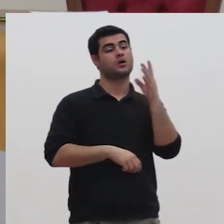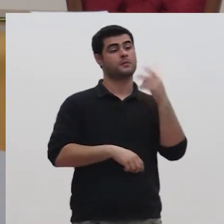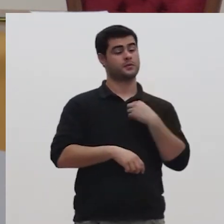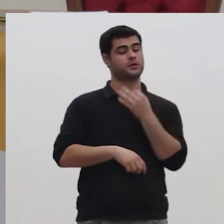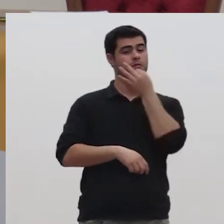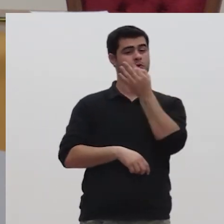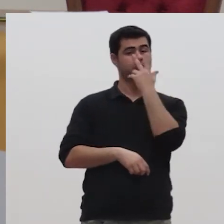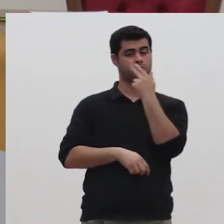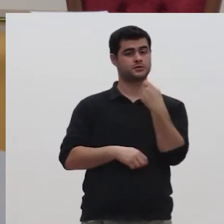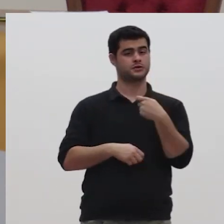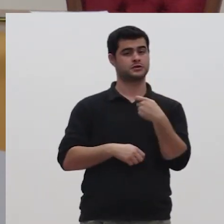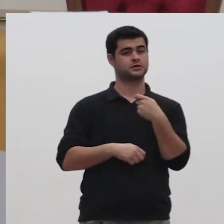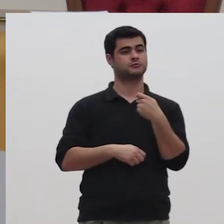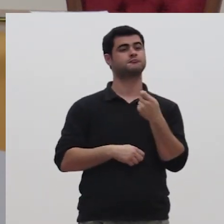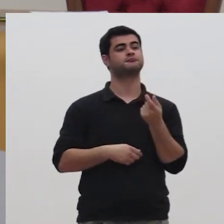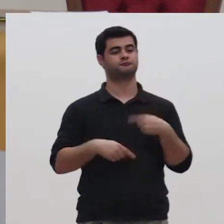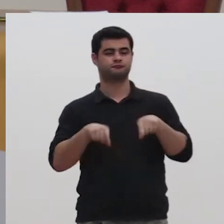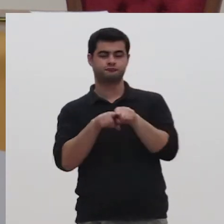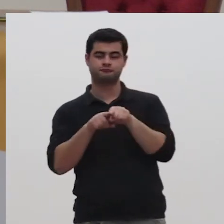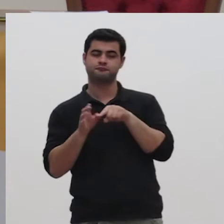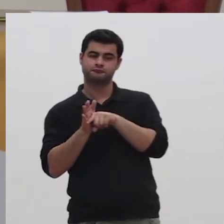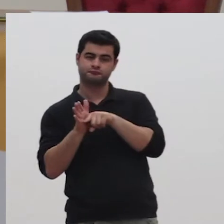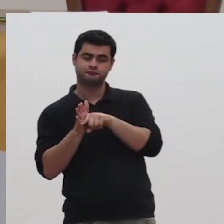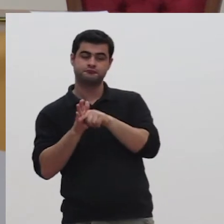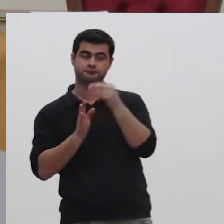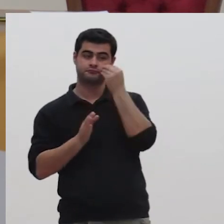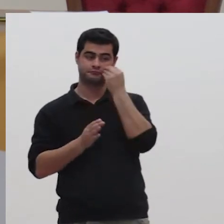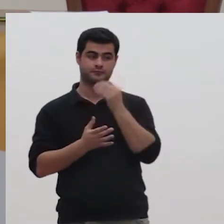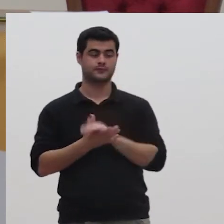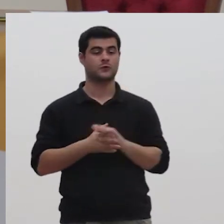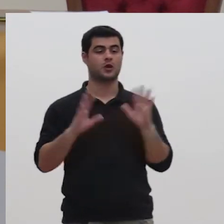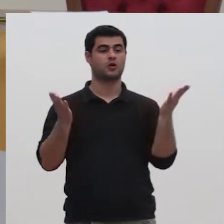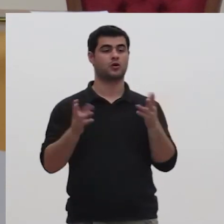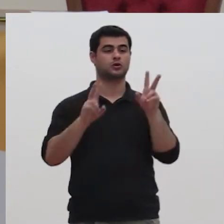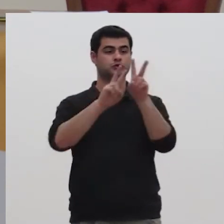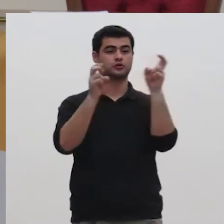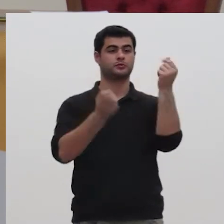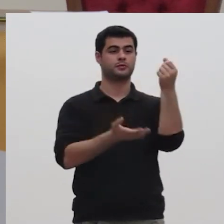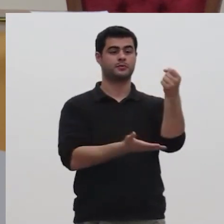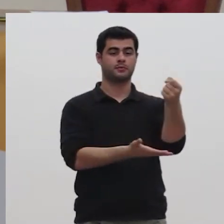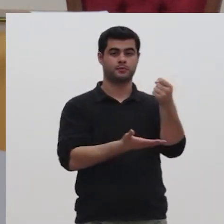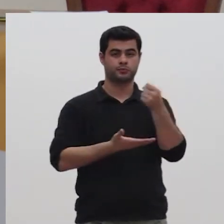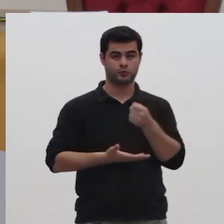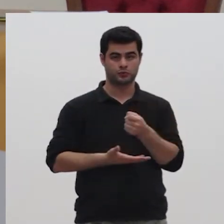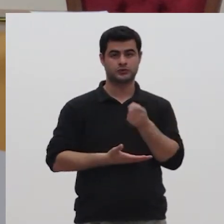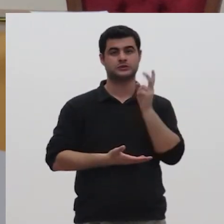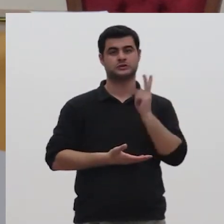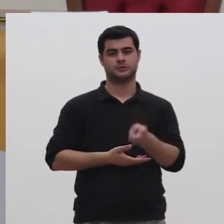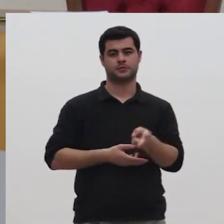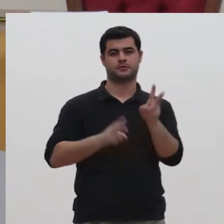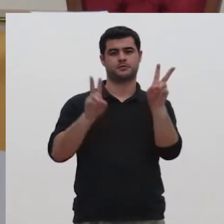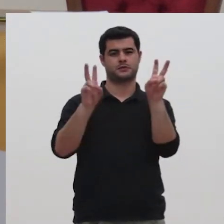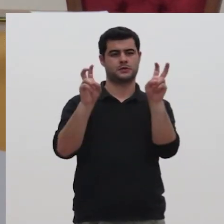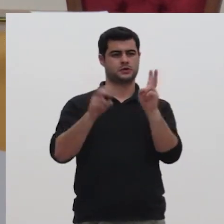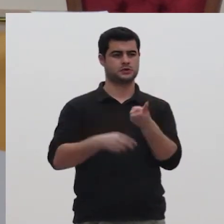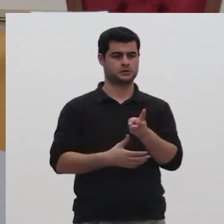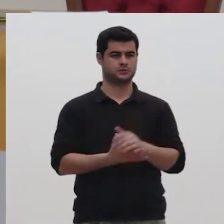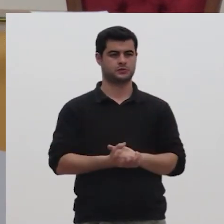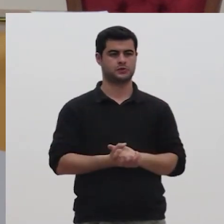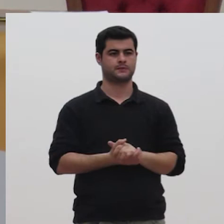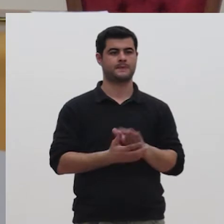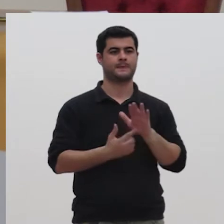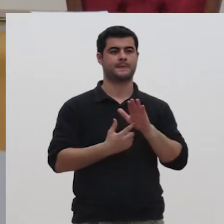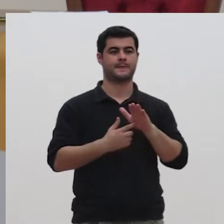ser revista. Na questão das bolsas, é sempre a mesma tecla, né? A questão da transparência